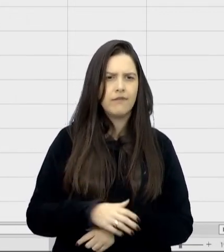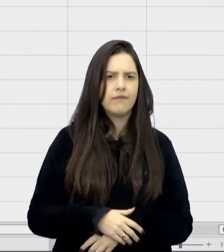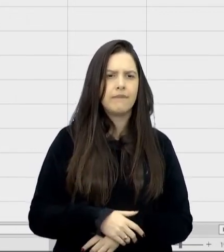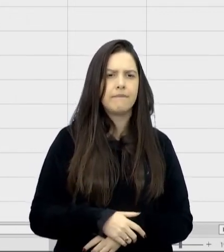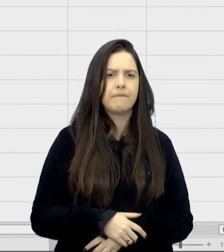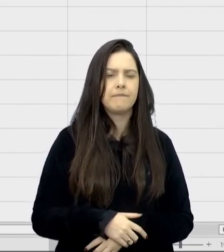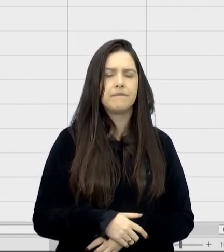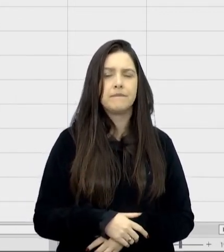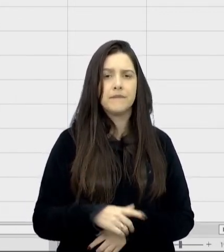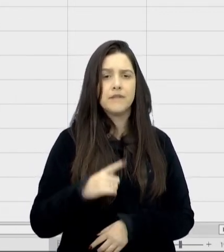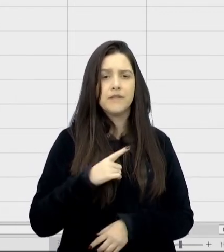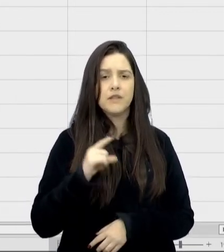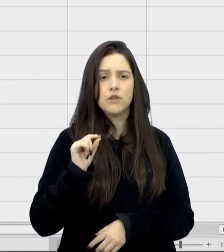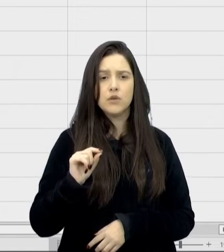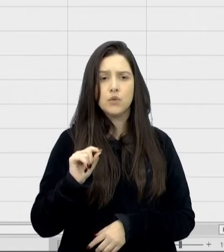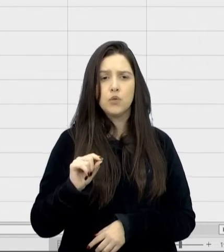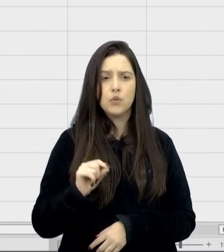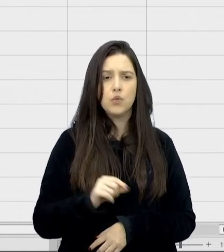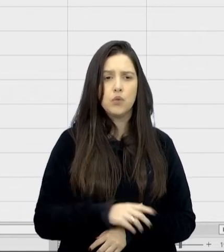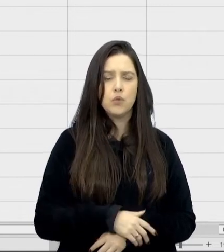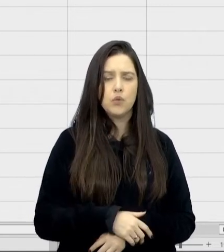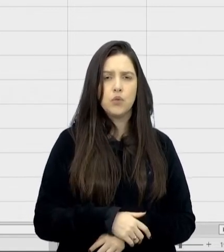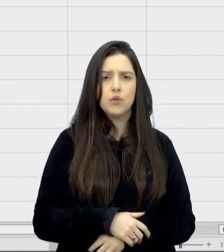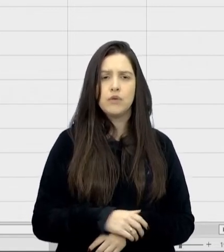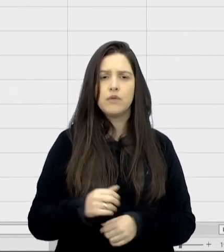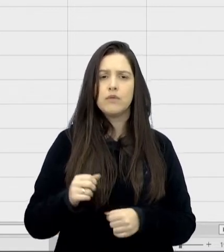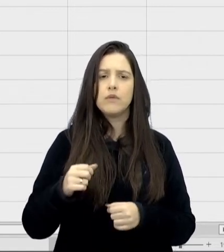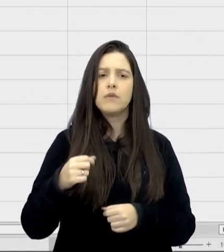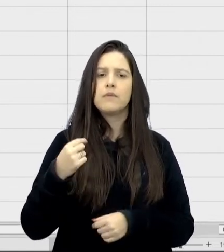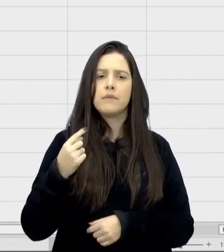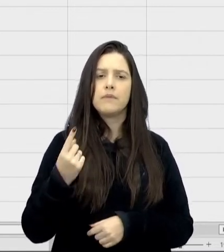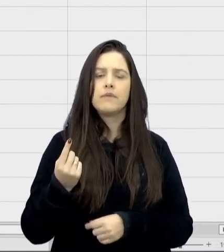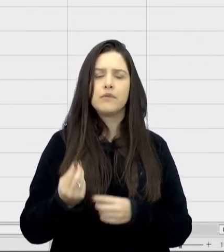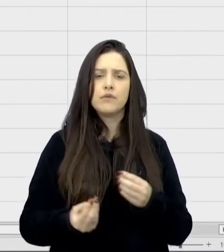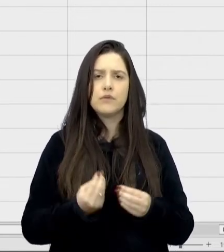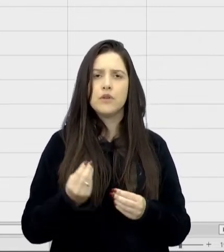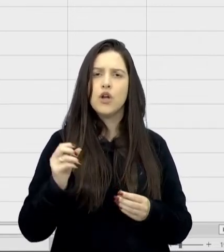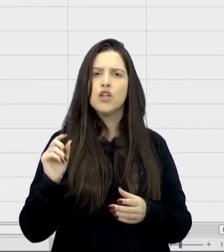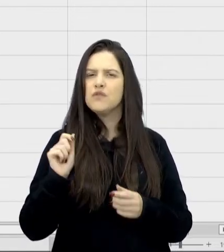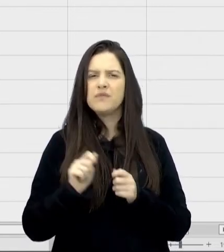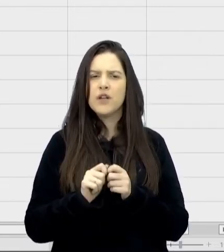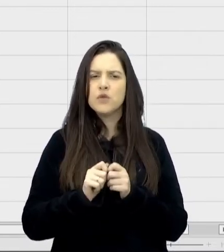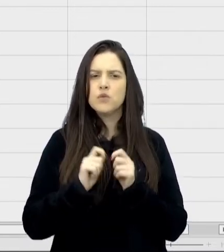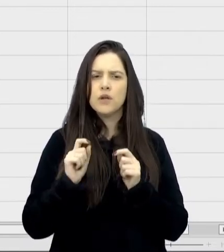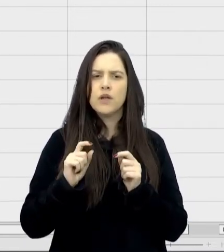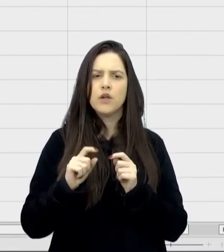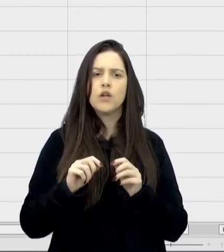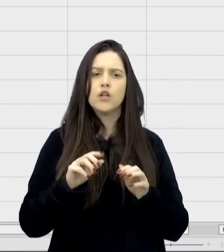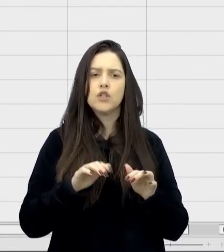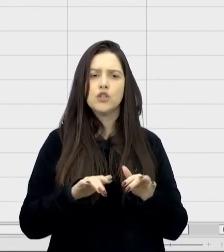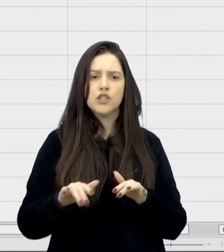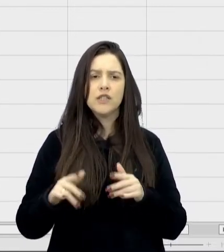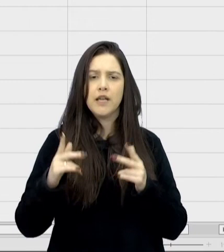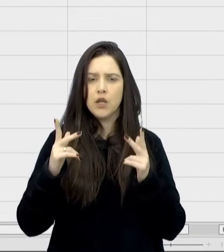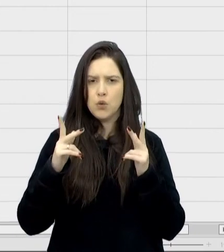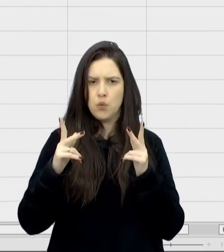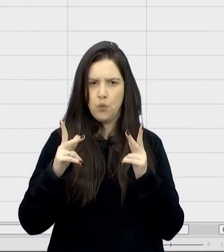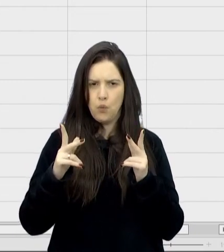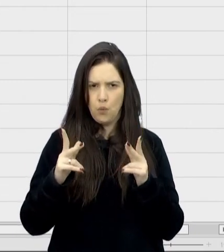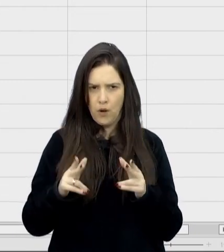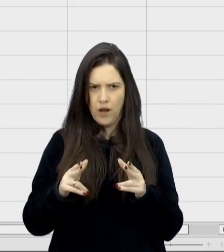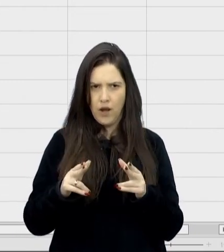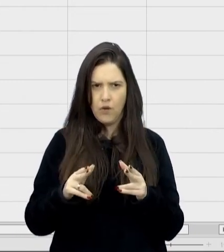metade. Então, se ele tinha 1 quilo, né, vai ficar meio quilo, né? O que a gente faz? Ó, você pode digitar assim, ó, igual